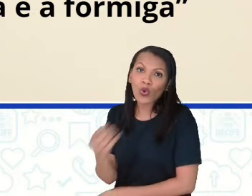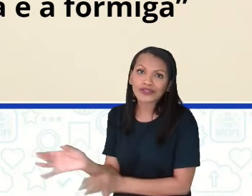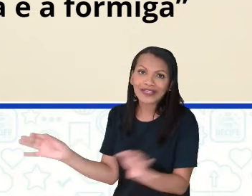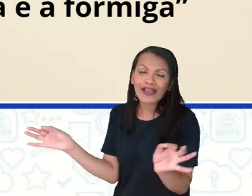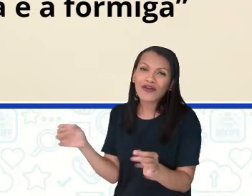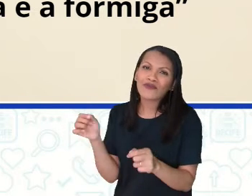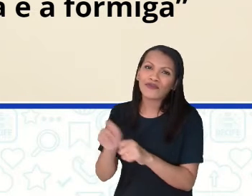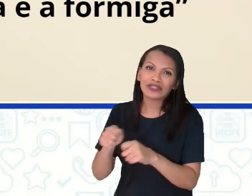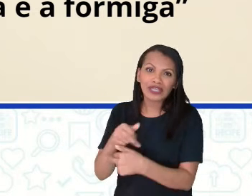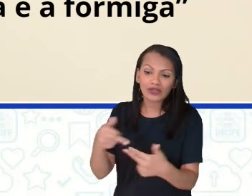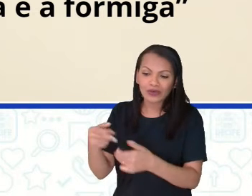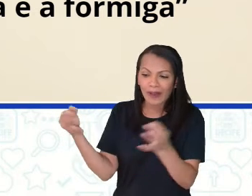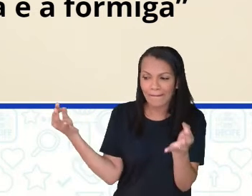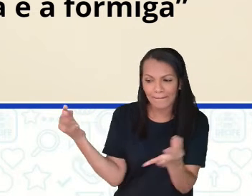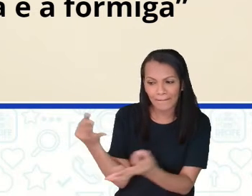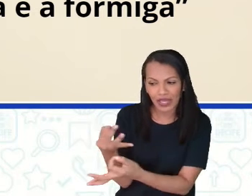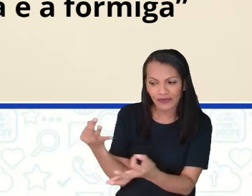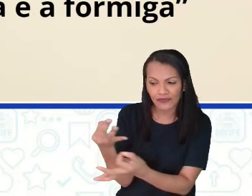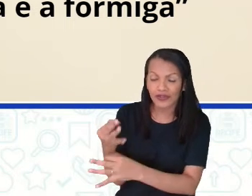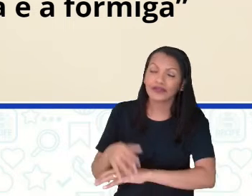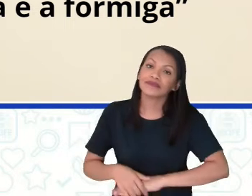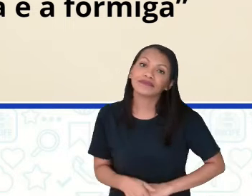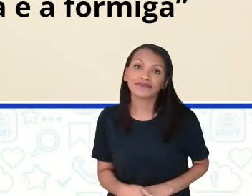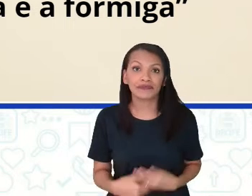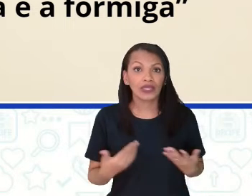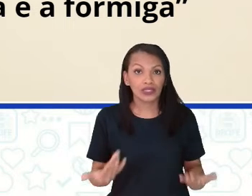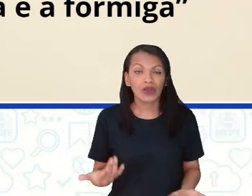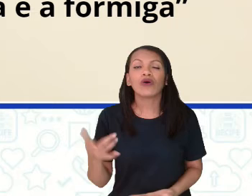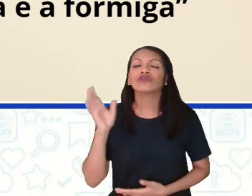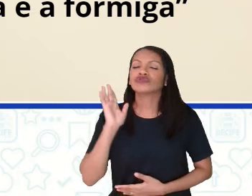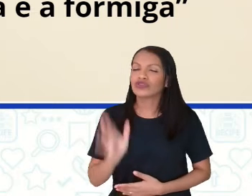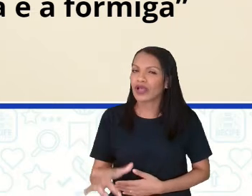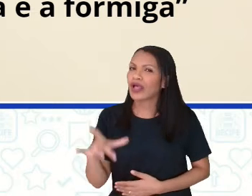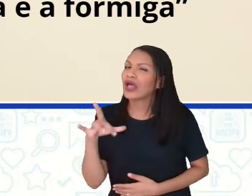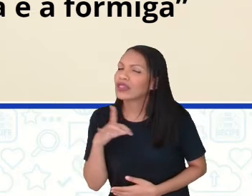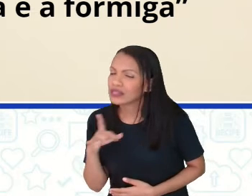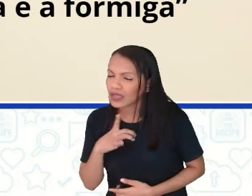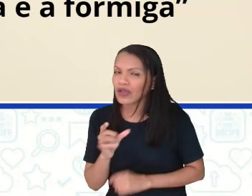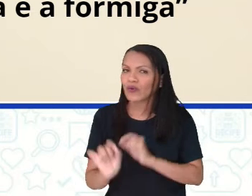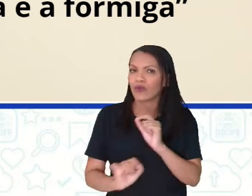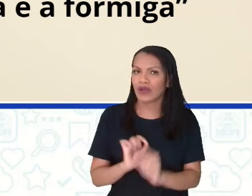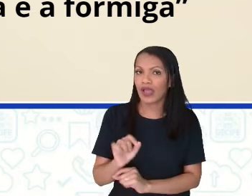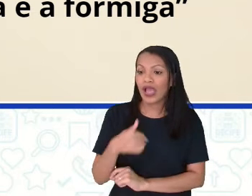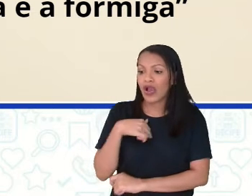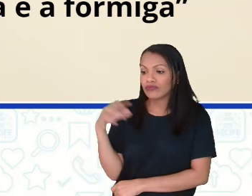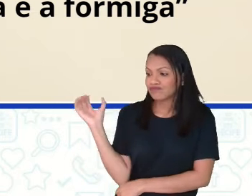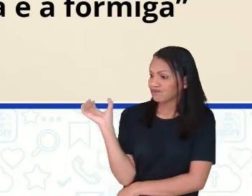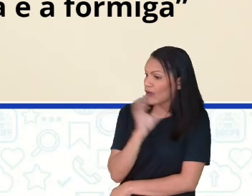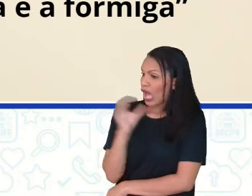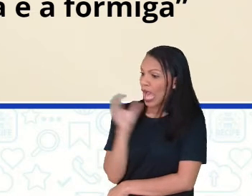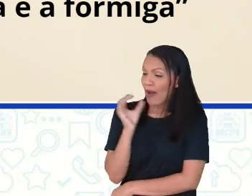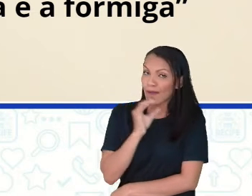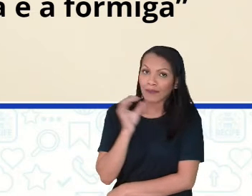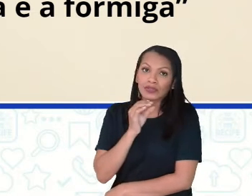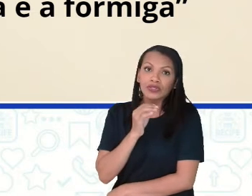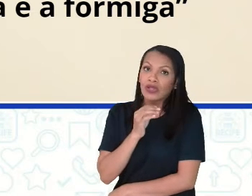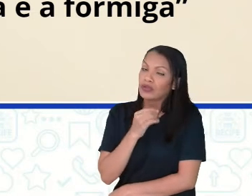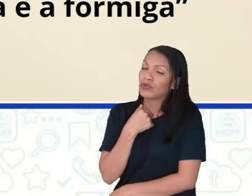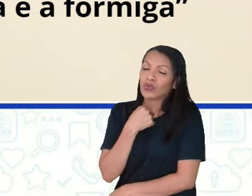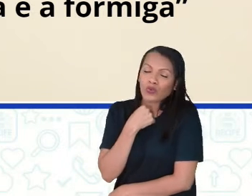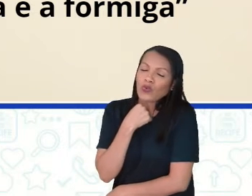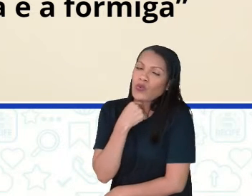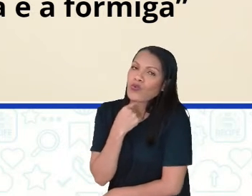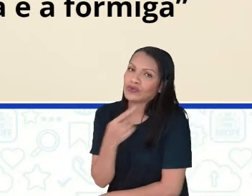gente tem um ditado, né? A pressa é inimiga da perfeição. E a gente usa o tempo inteiro. E os ditados são como pérolas